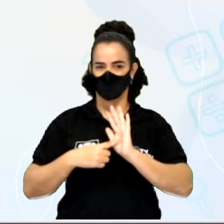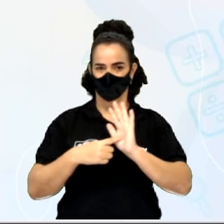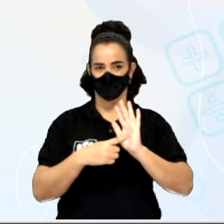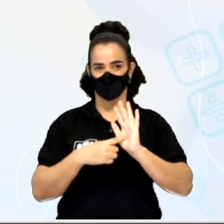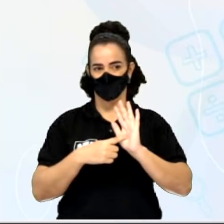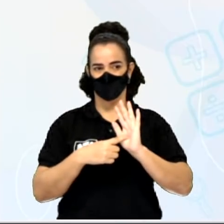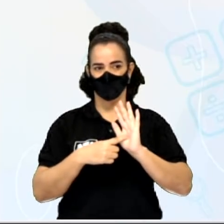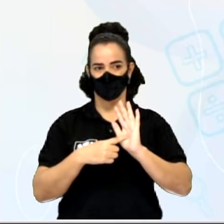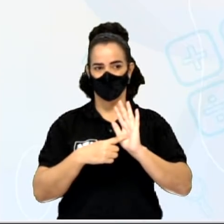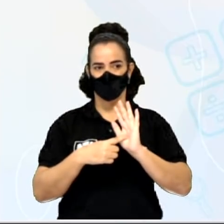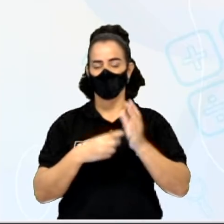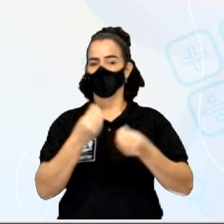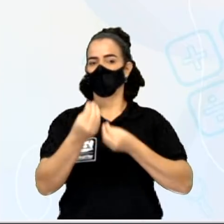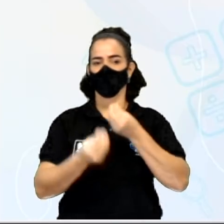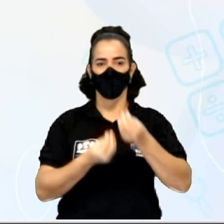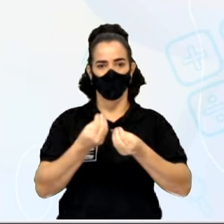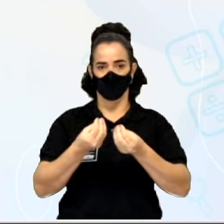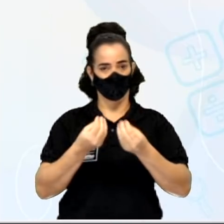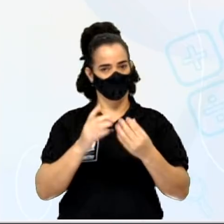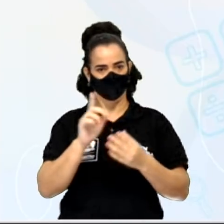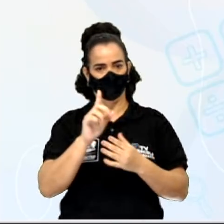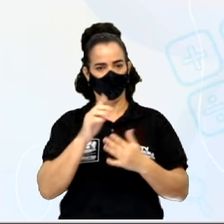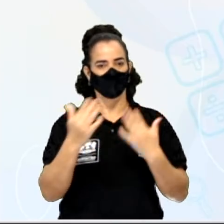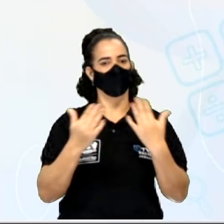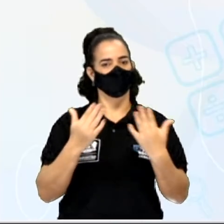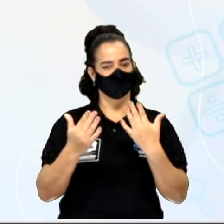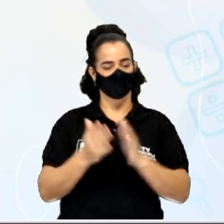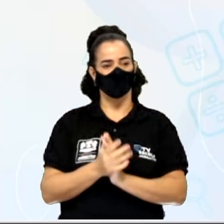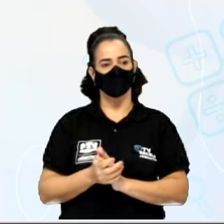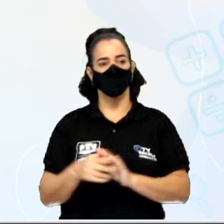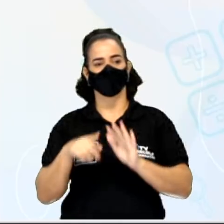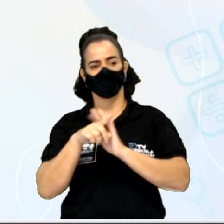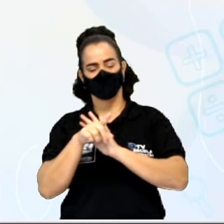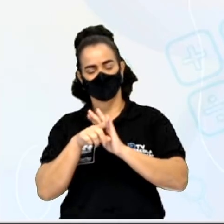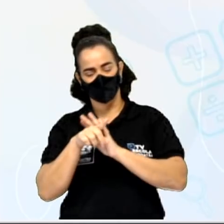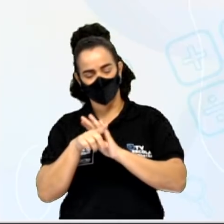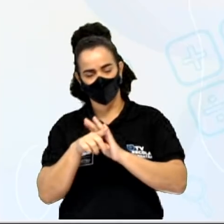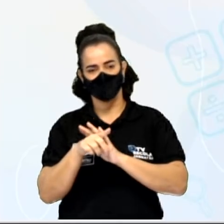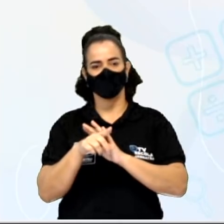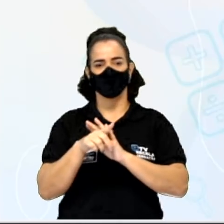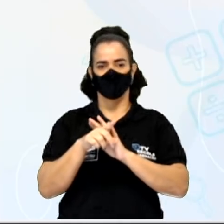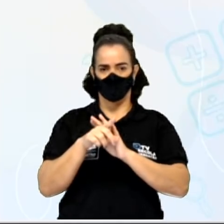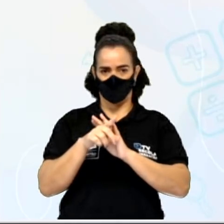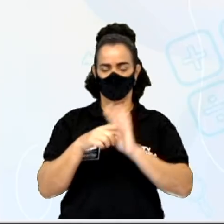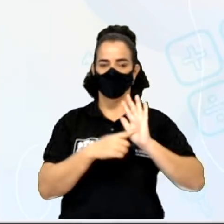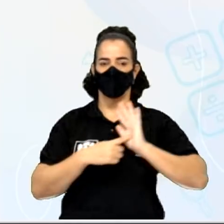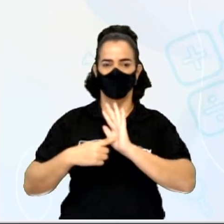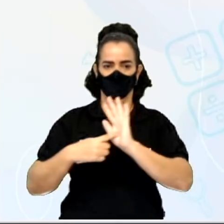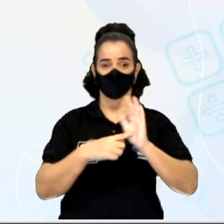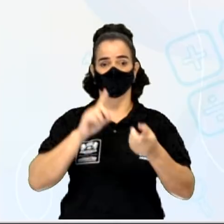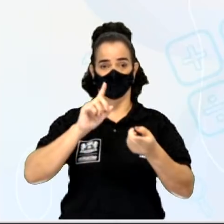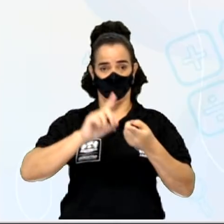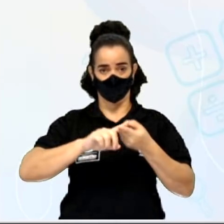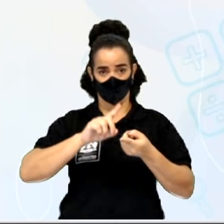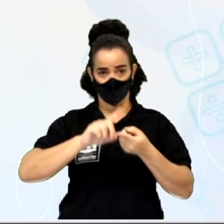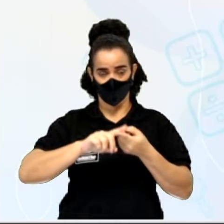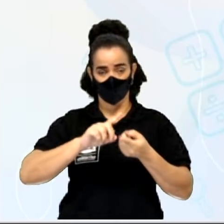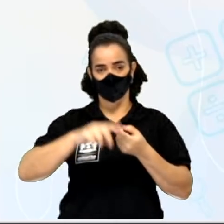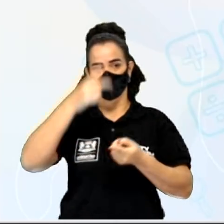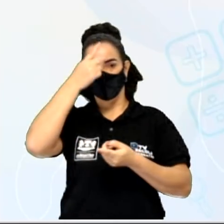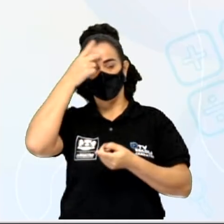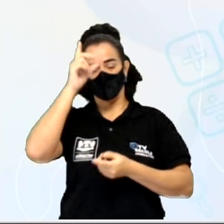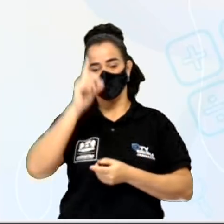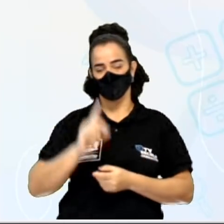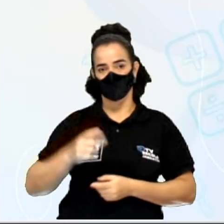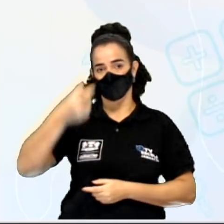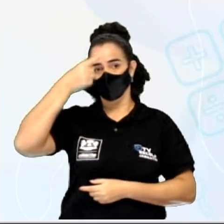daí é outro, Comparação. Agora, a pesquisa indica também que os deficientes mentais são os que sofrem maior